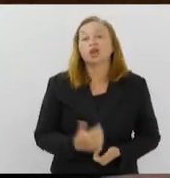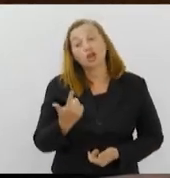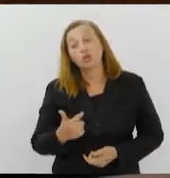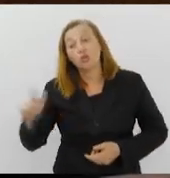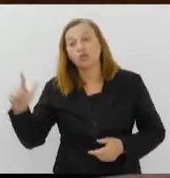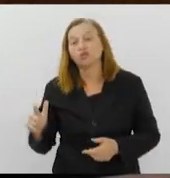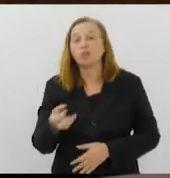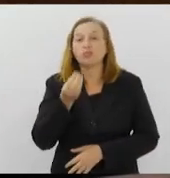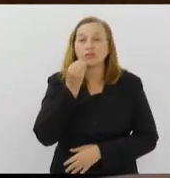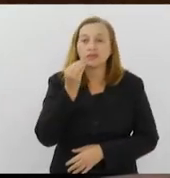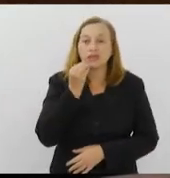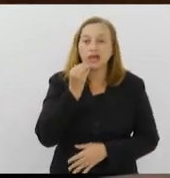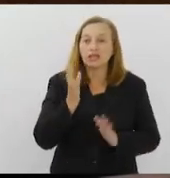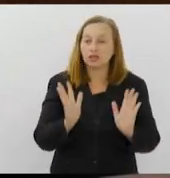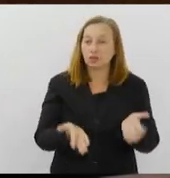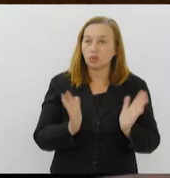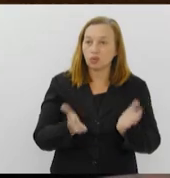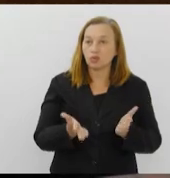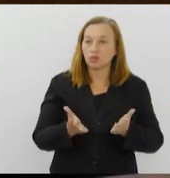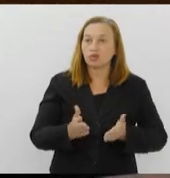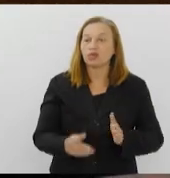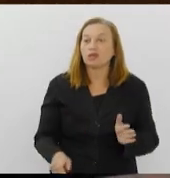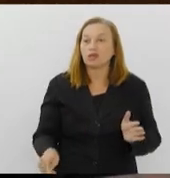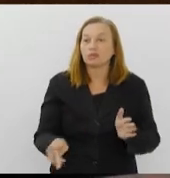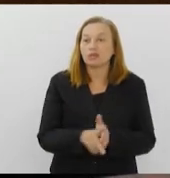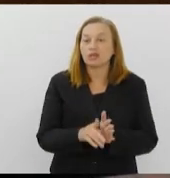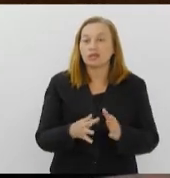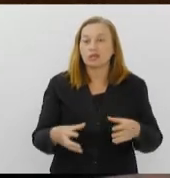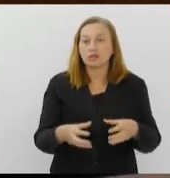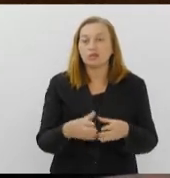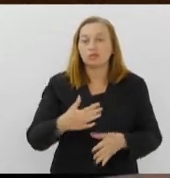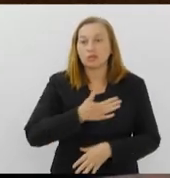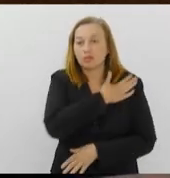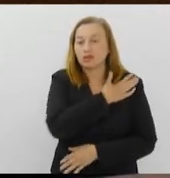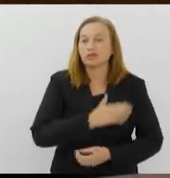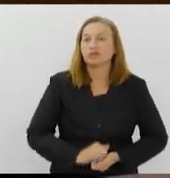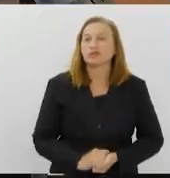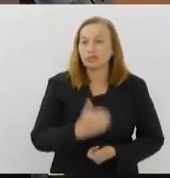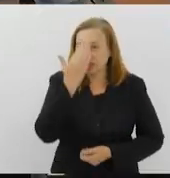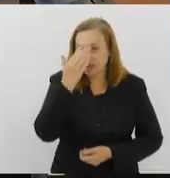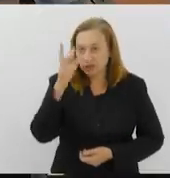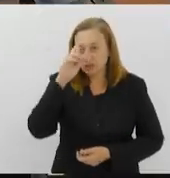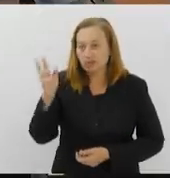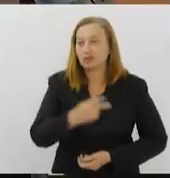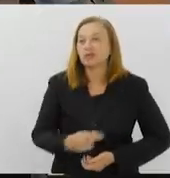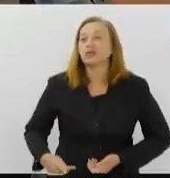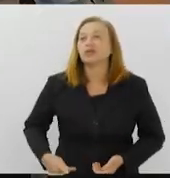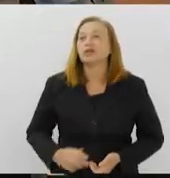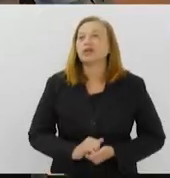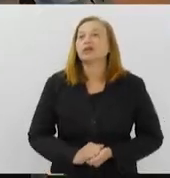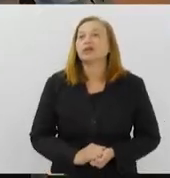tiveram a oportunidade hoje, inclusive, já fazer parte da corporação. Muito obrigado, presidente. Obrigado aí.